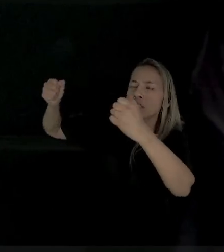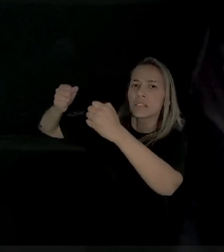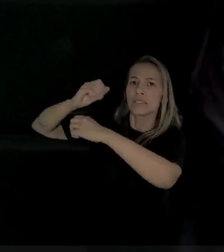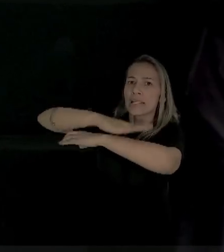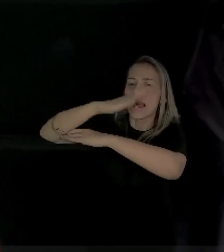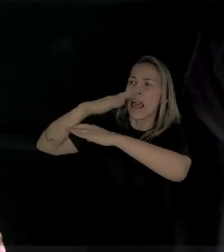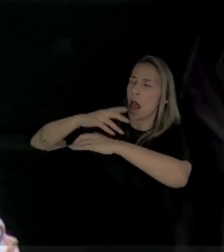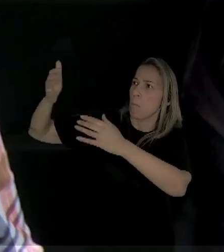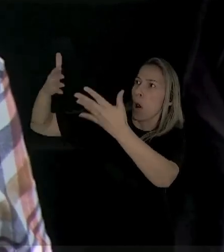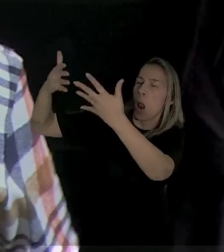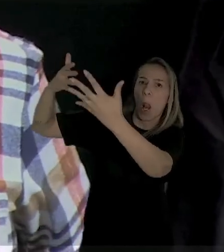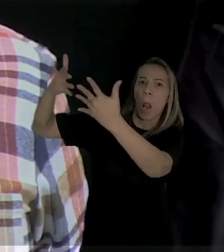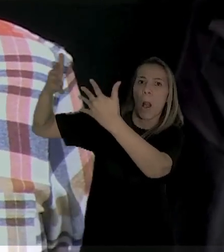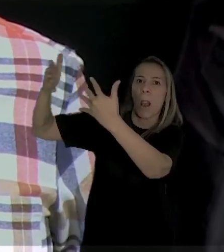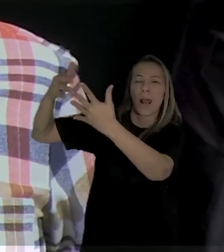Aguenta.